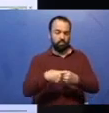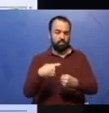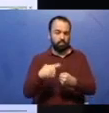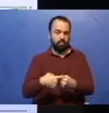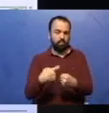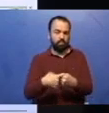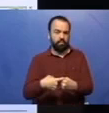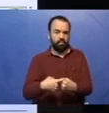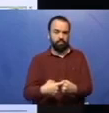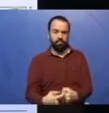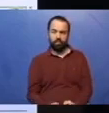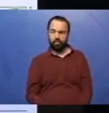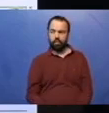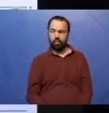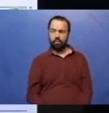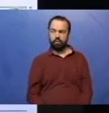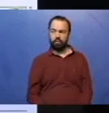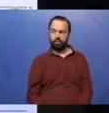O estado